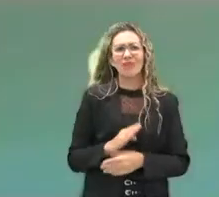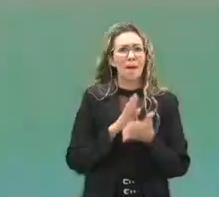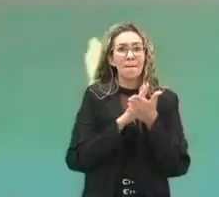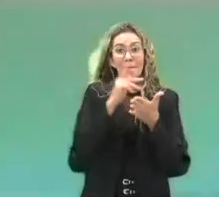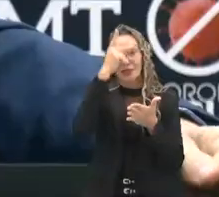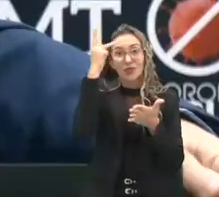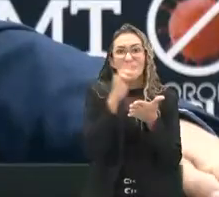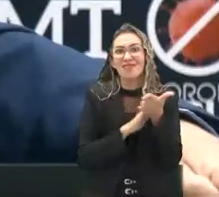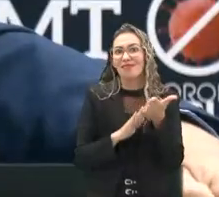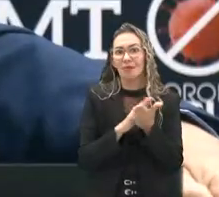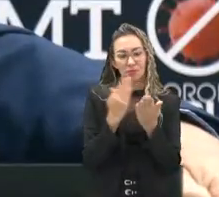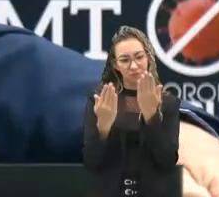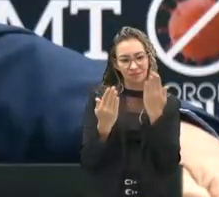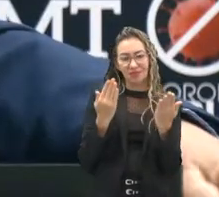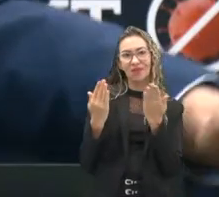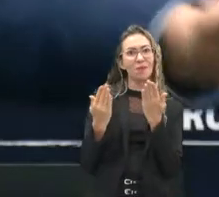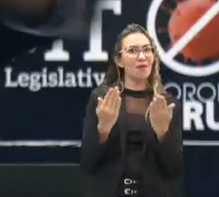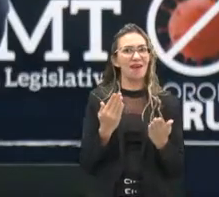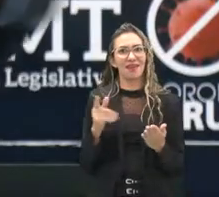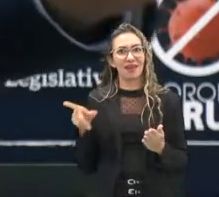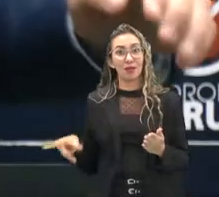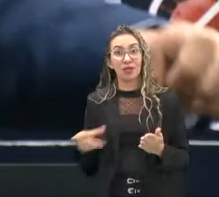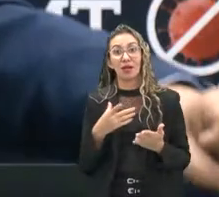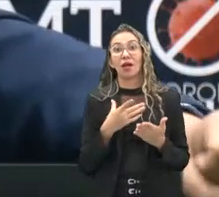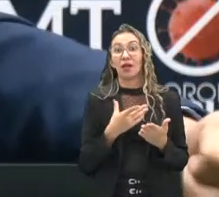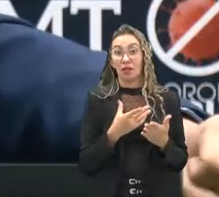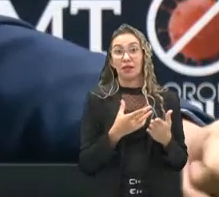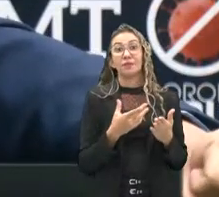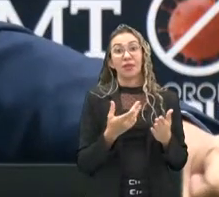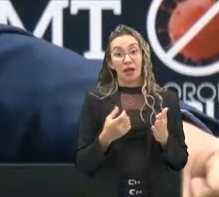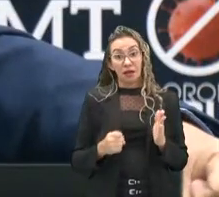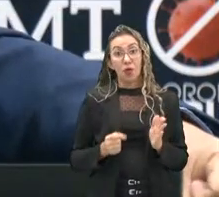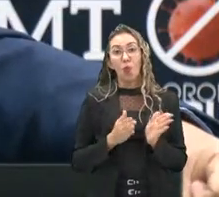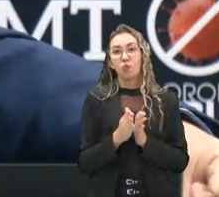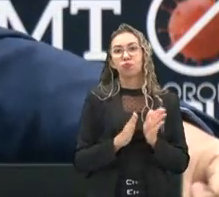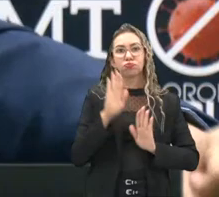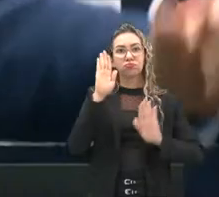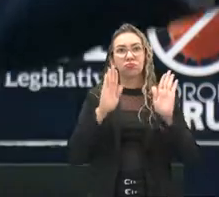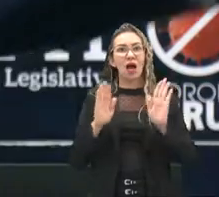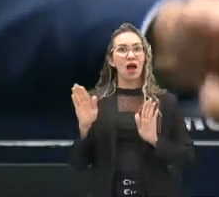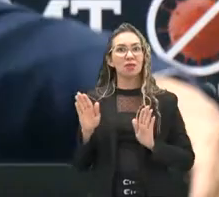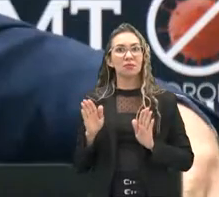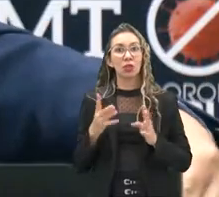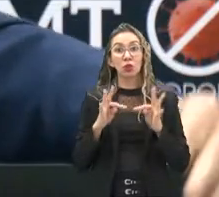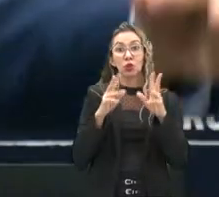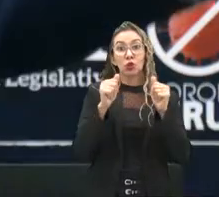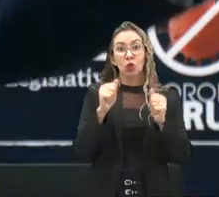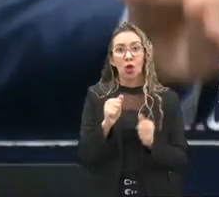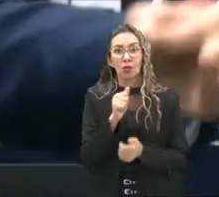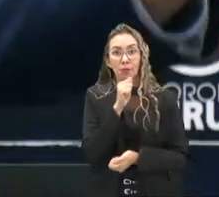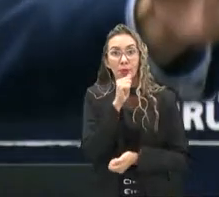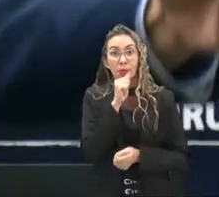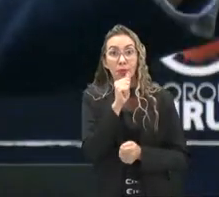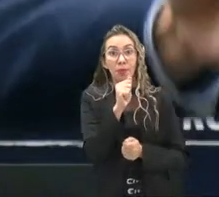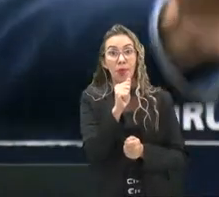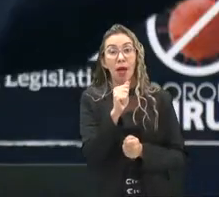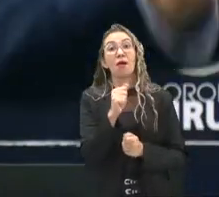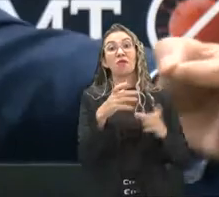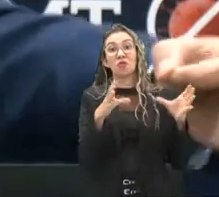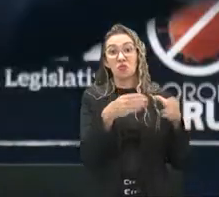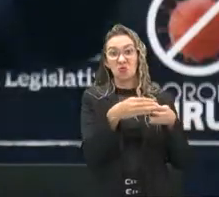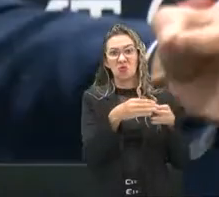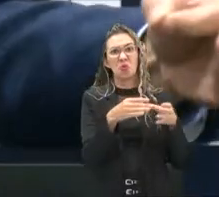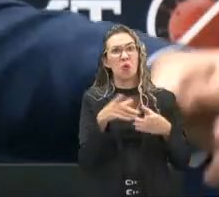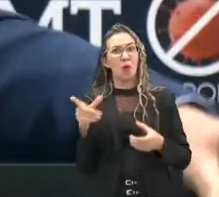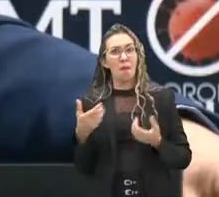o governo em 31 de janeiro de 1956... toda a imprensa estava censurada. Ele mandou abrir a imprensa, apanhou igual cachorro de